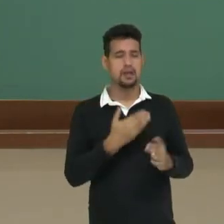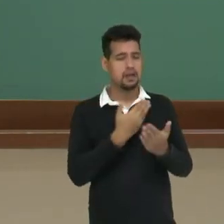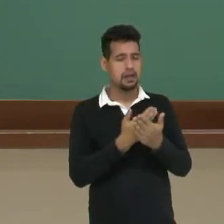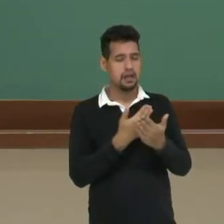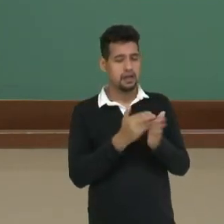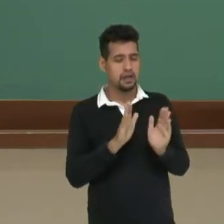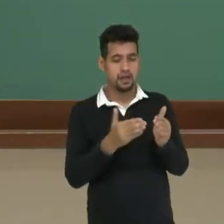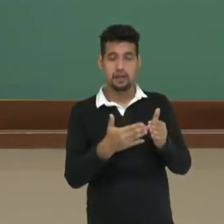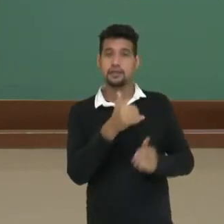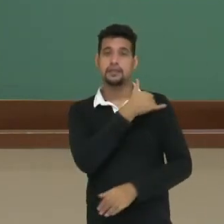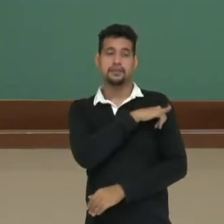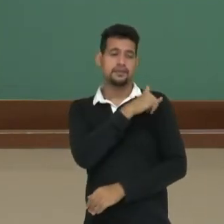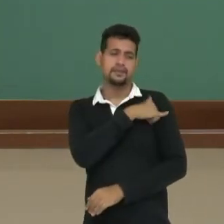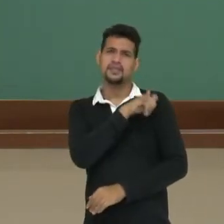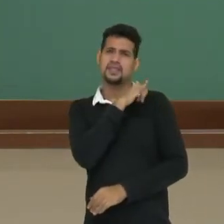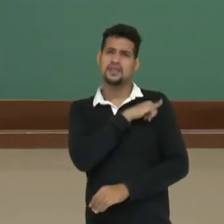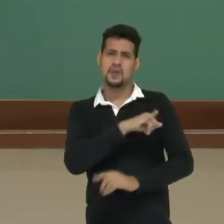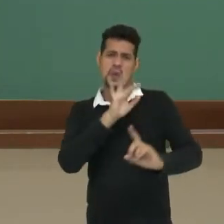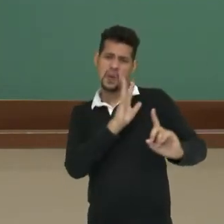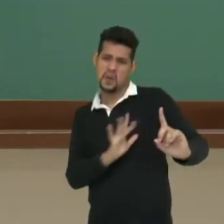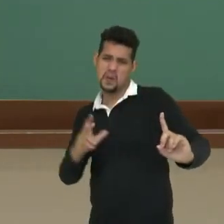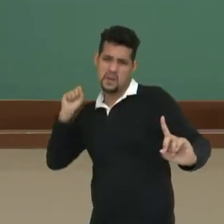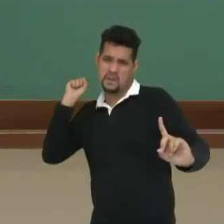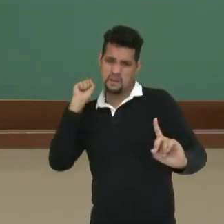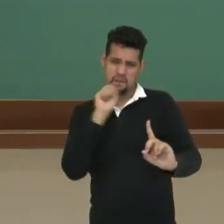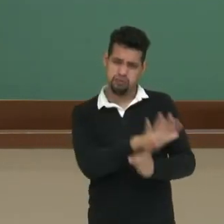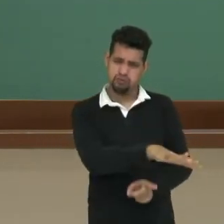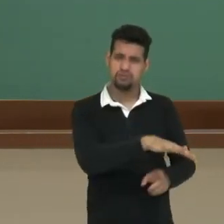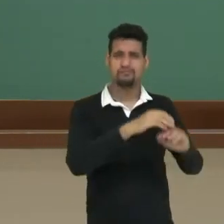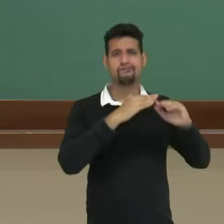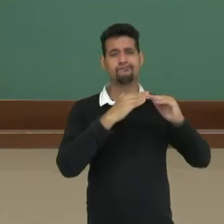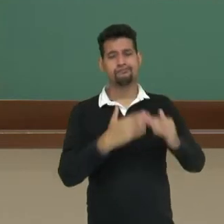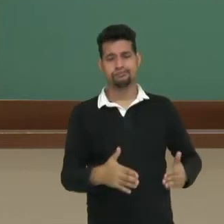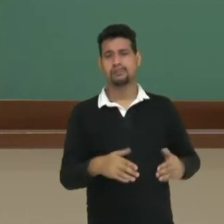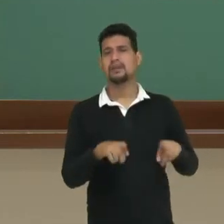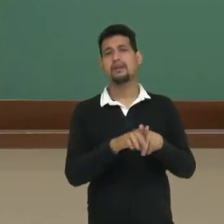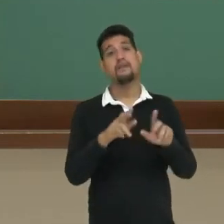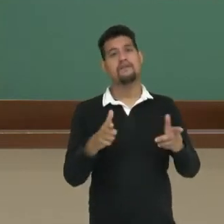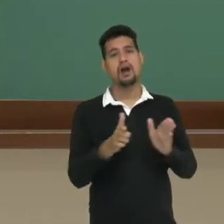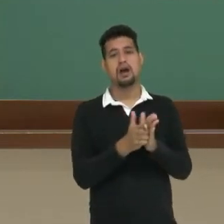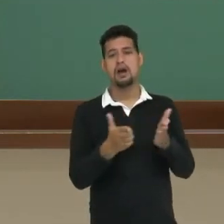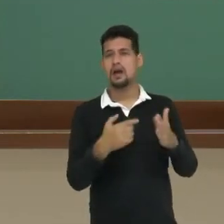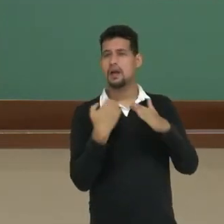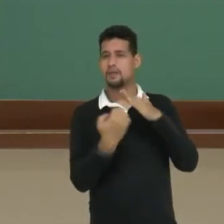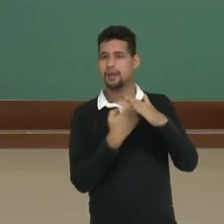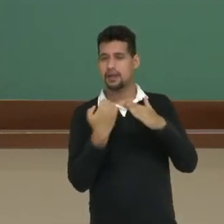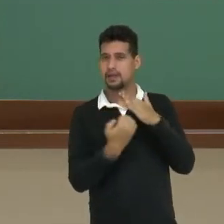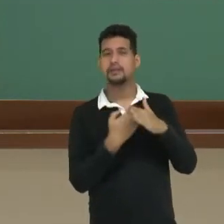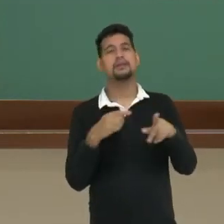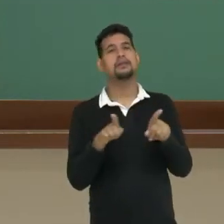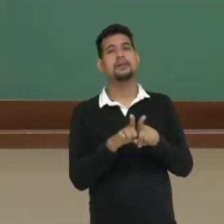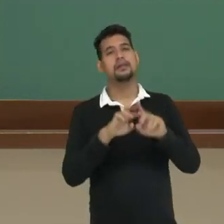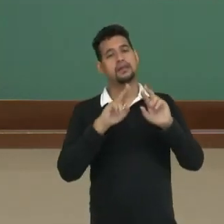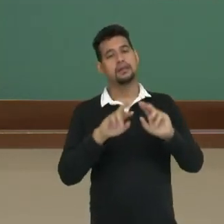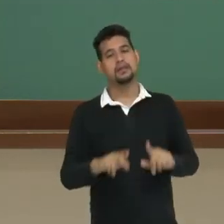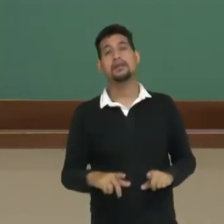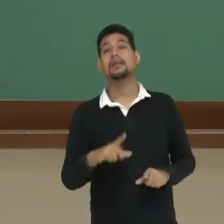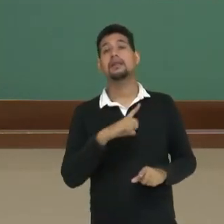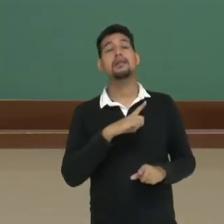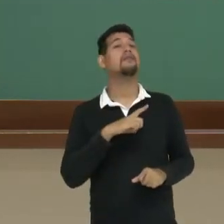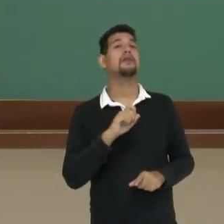Estudantes, no Rio de Janeiro, foi atacada, vandalizada. Entre jornais que eram a favor de João Goulart, aí por diante. Então você teve